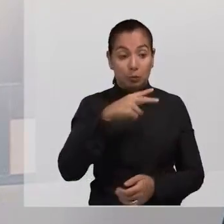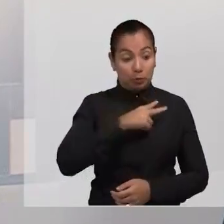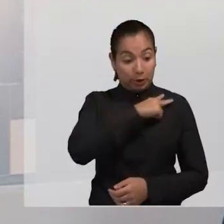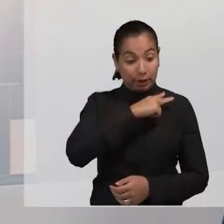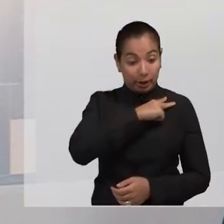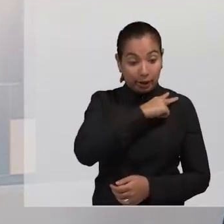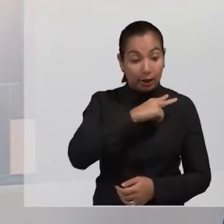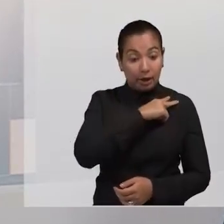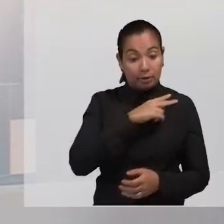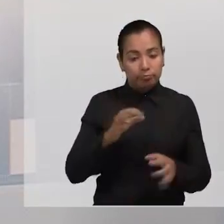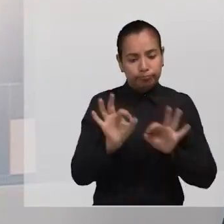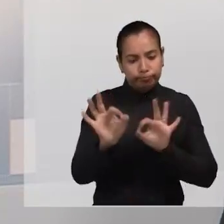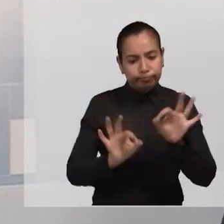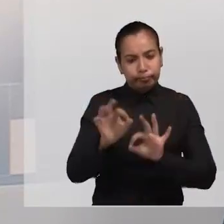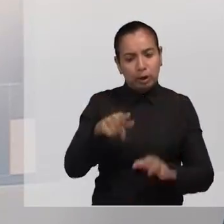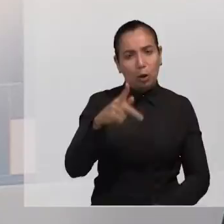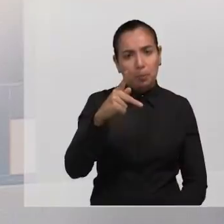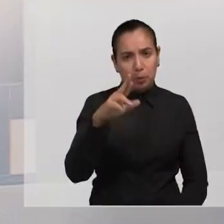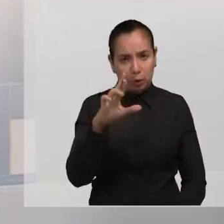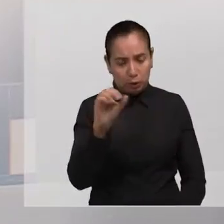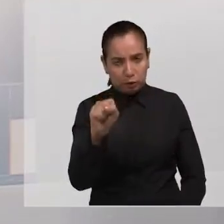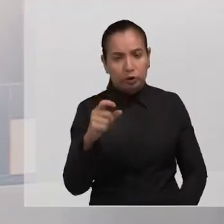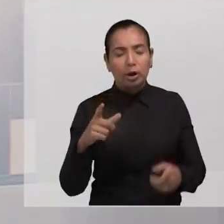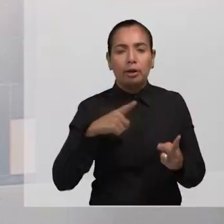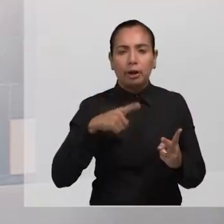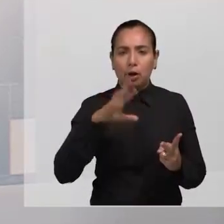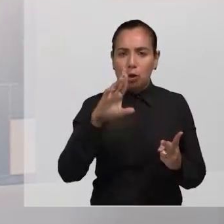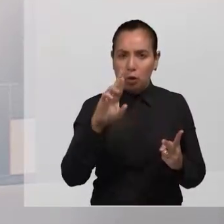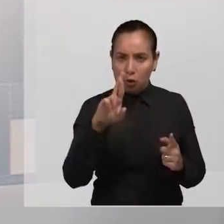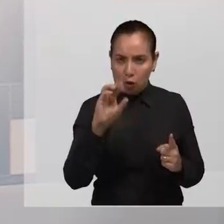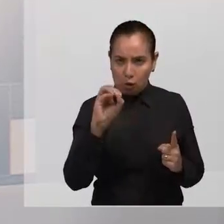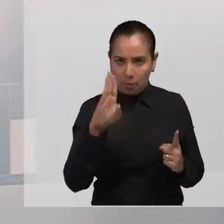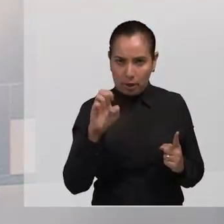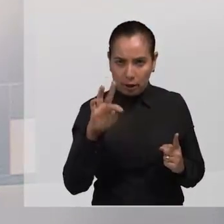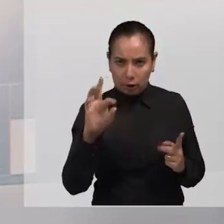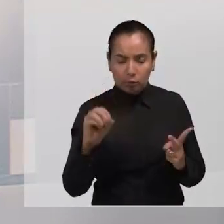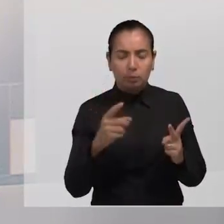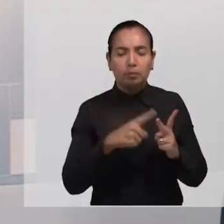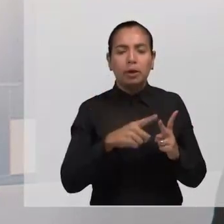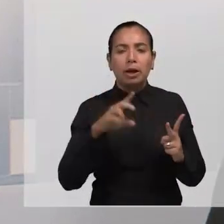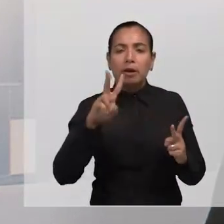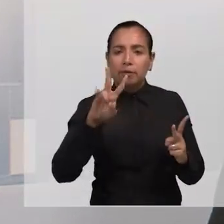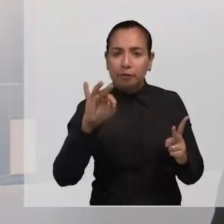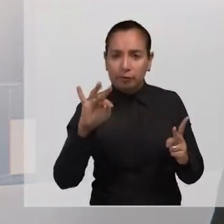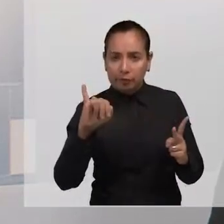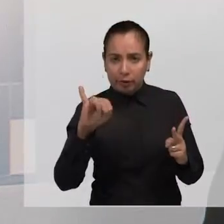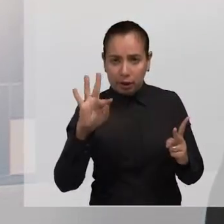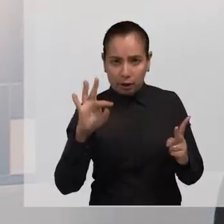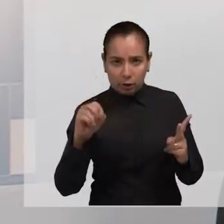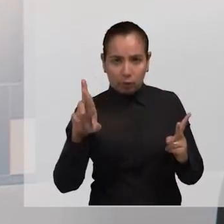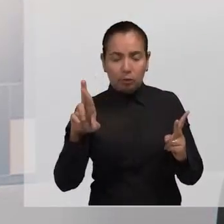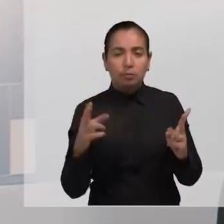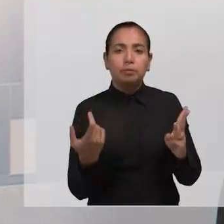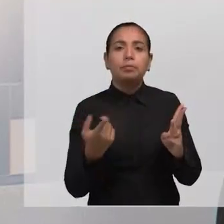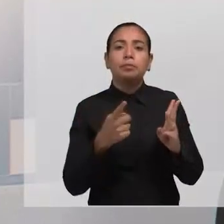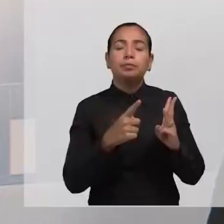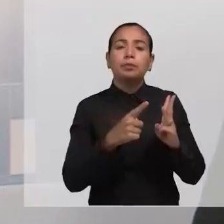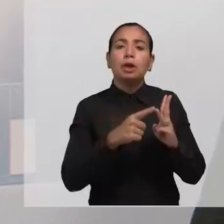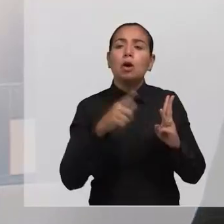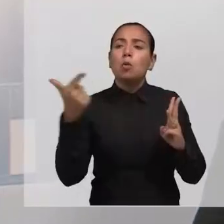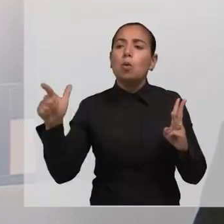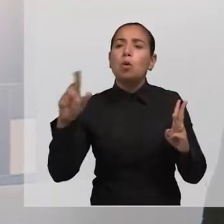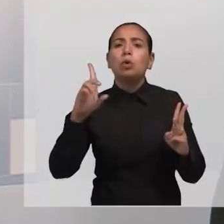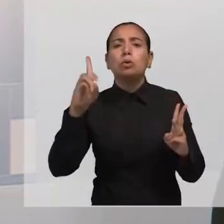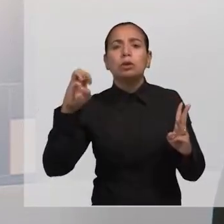Quando houve uma debandada das forças de oposição para a situação, ele ficou sozinho com o PSDB. O PSDB